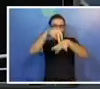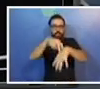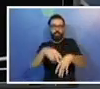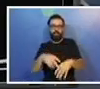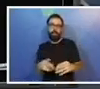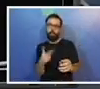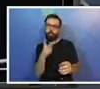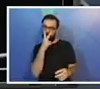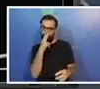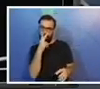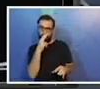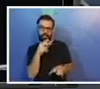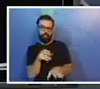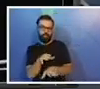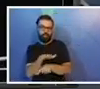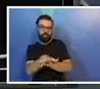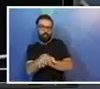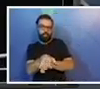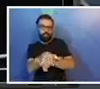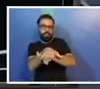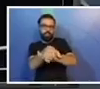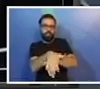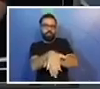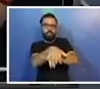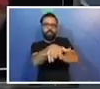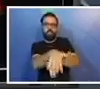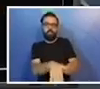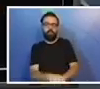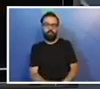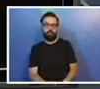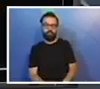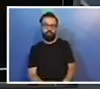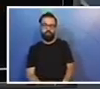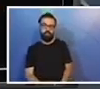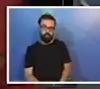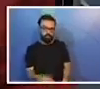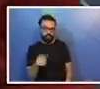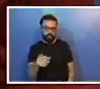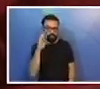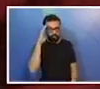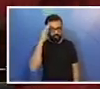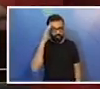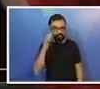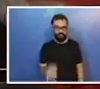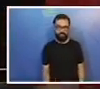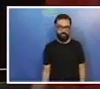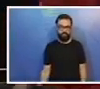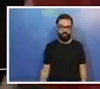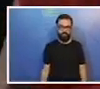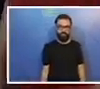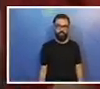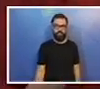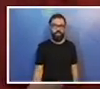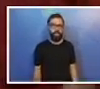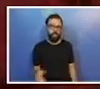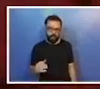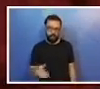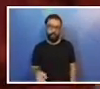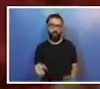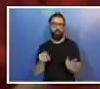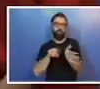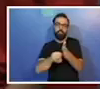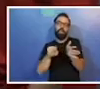confundindo com o alimento natural dele, as presas. Deu para entender? Então nós vamos agora para